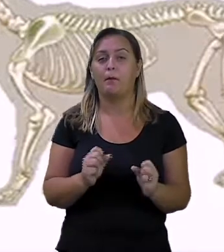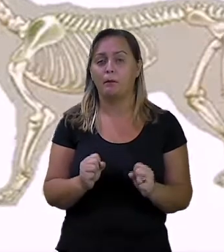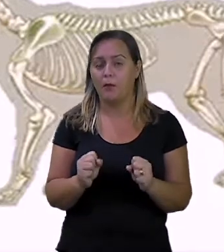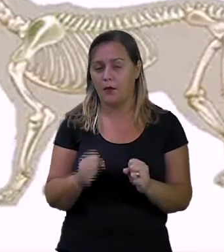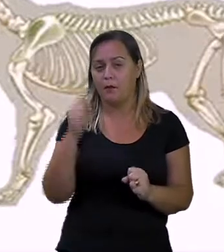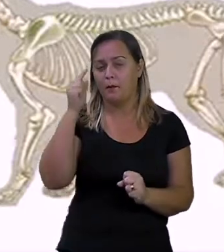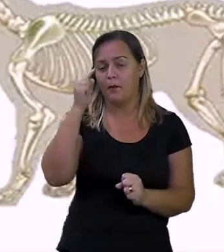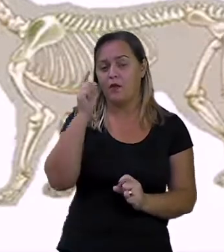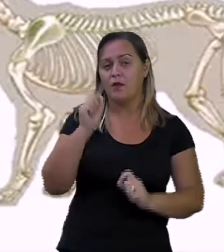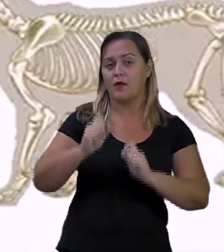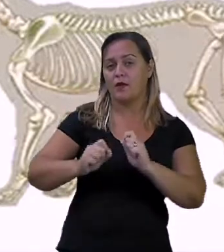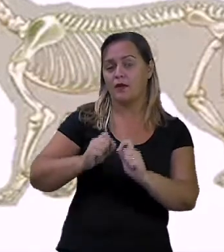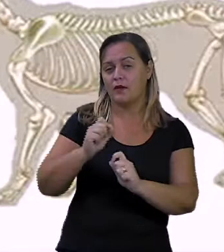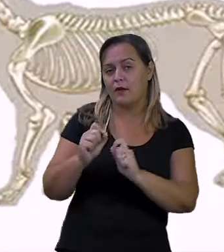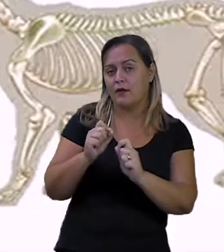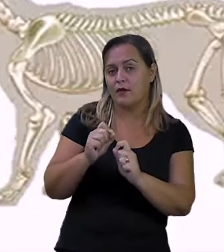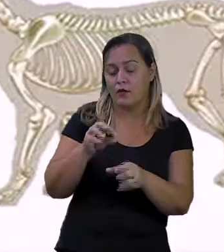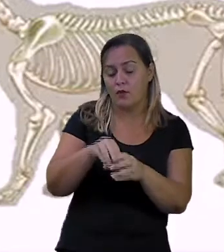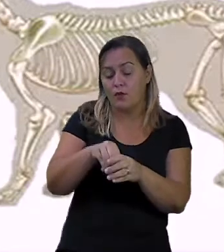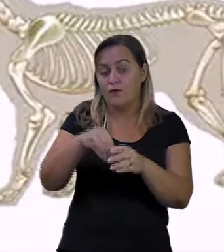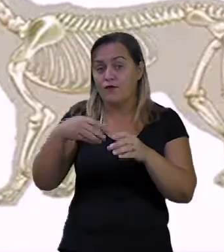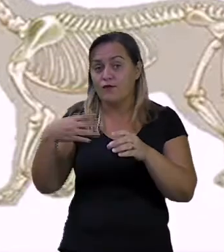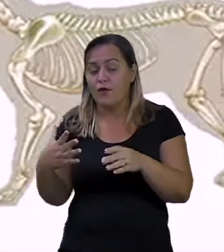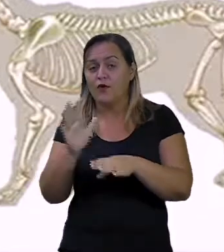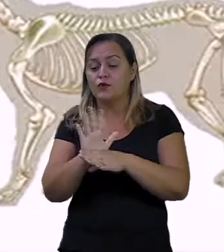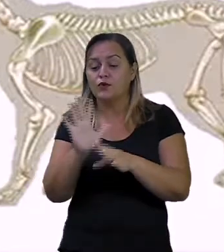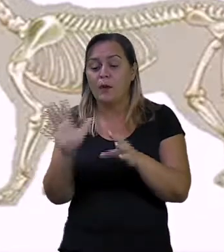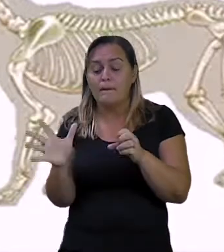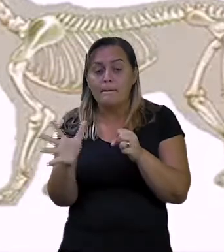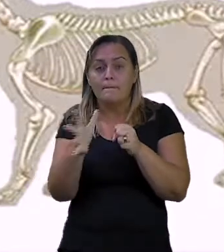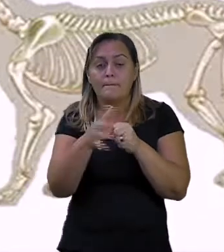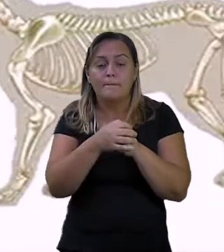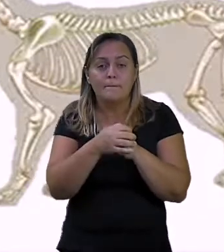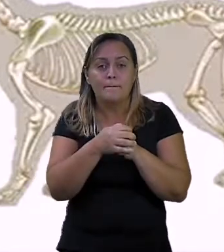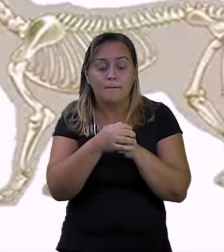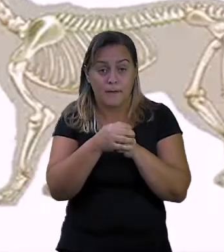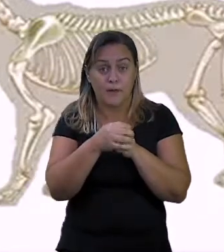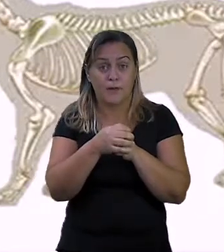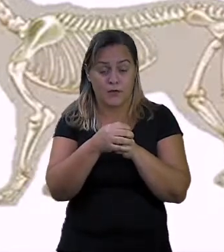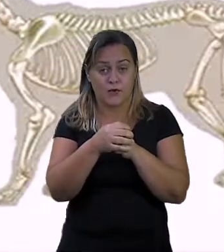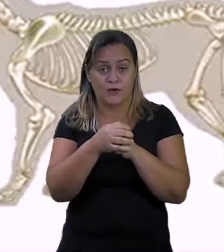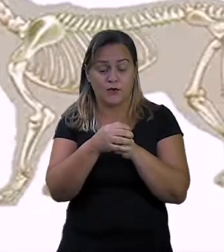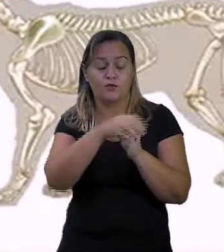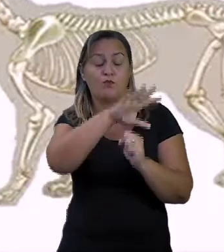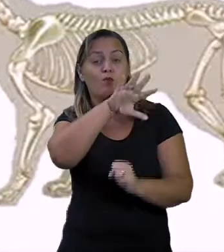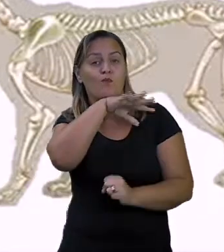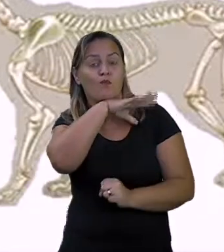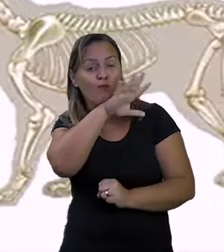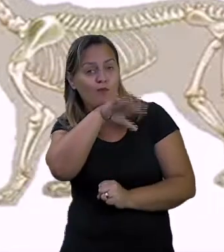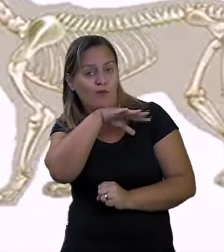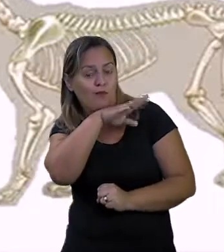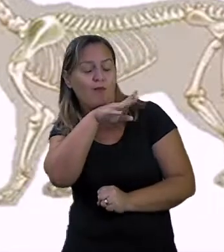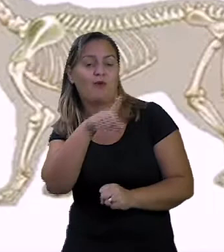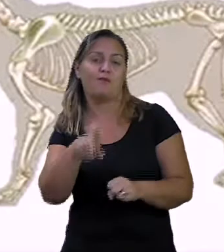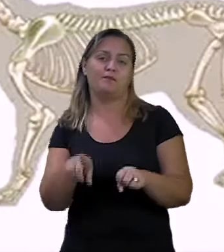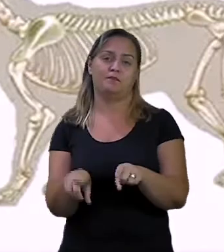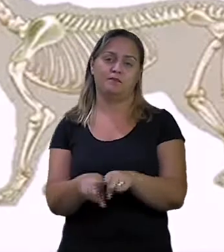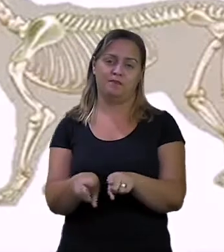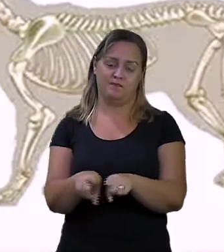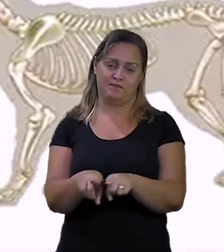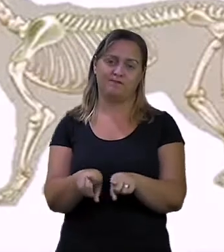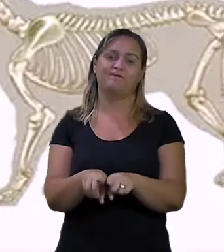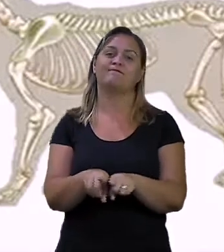também vai fazer com que esse animal tenha uma estruturação, mesmo que não seja essa de